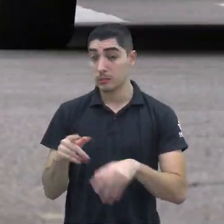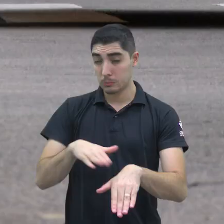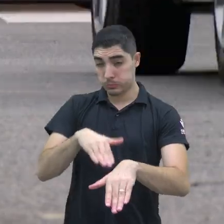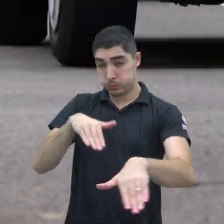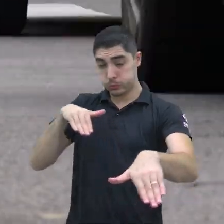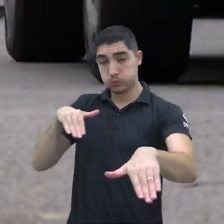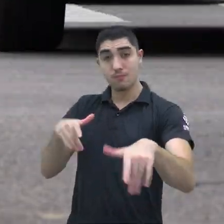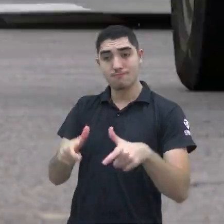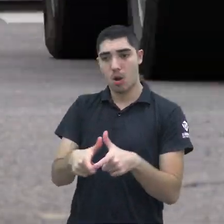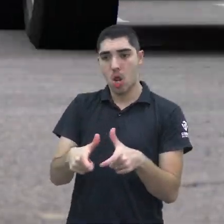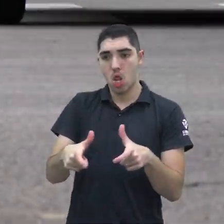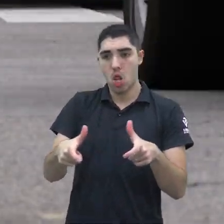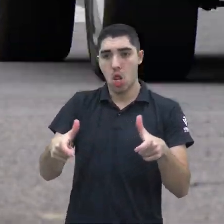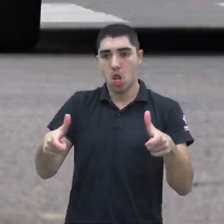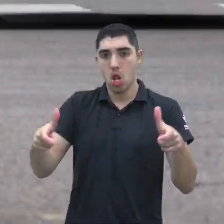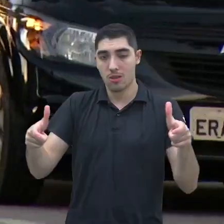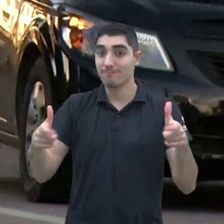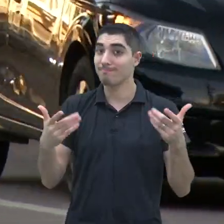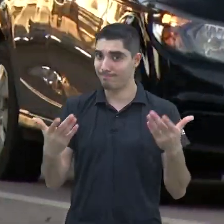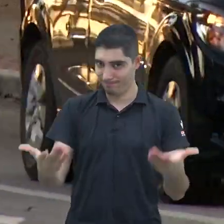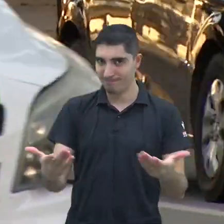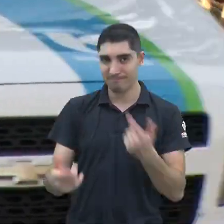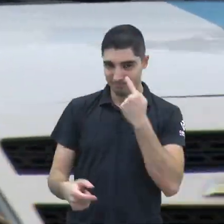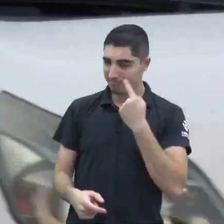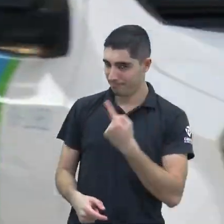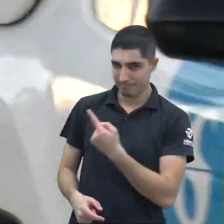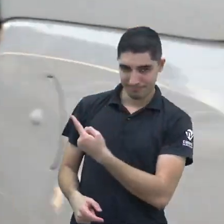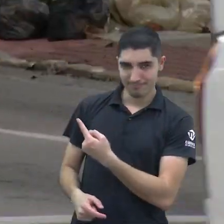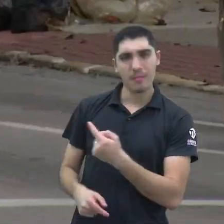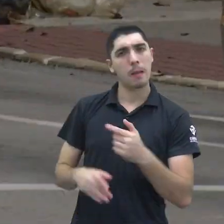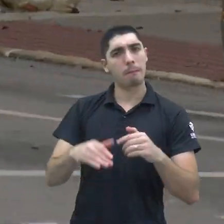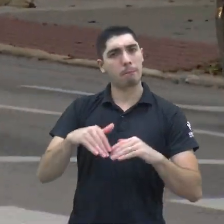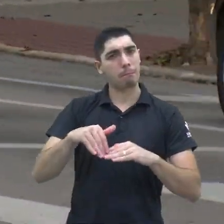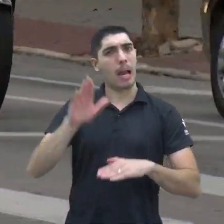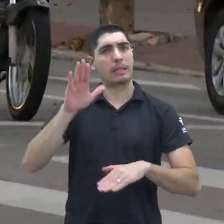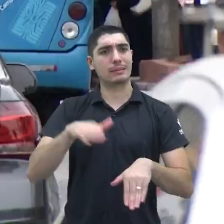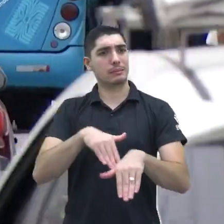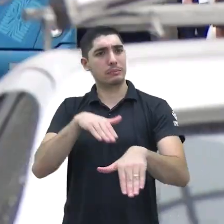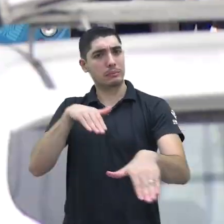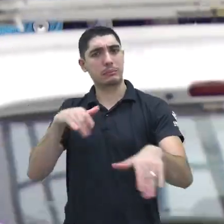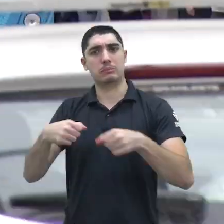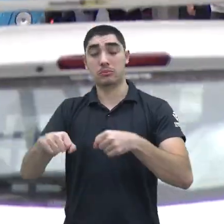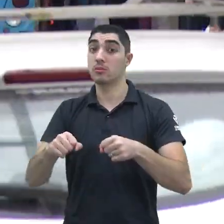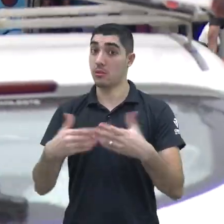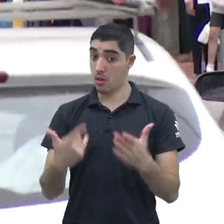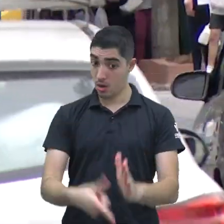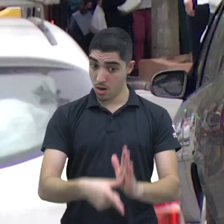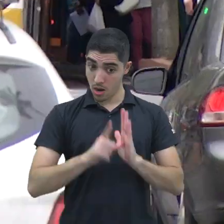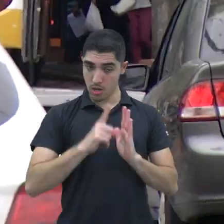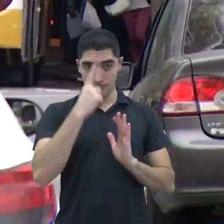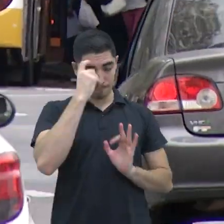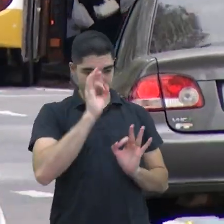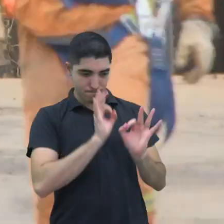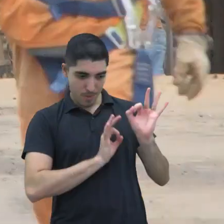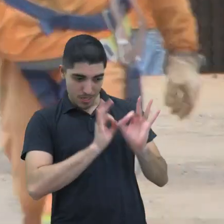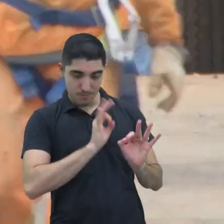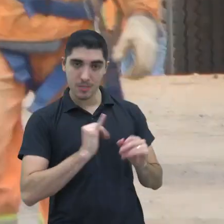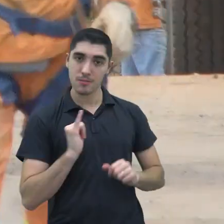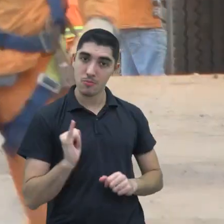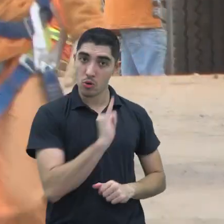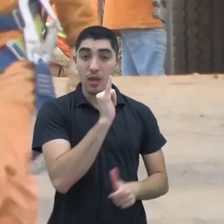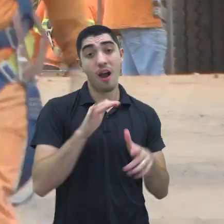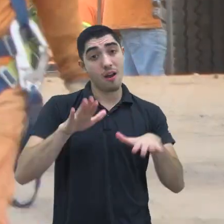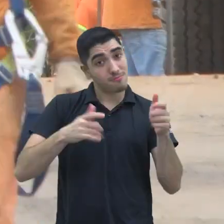de veículos nas ruas aumentam. Essa alta no fluxo de automóveis exige um planejamento sério e,